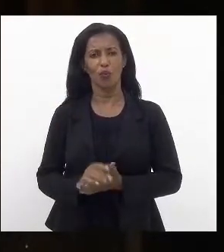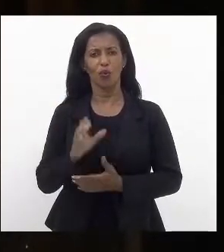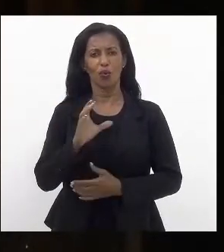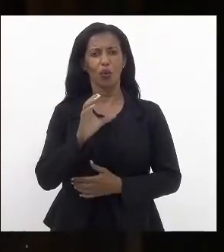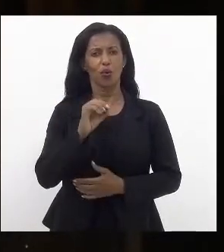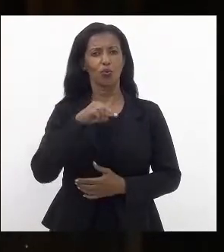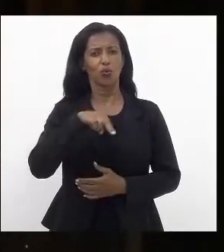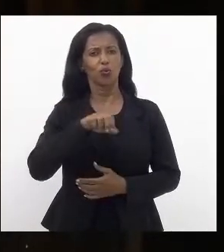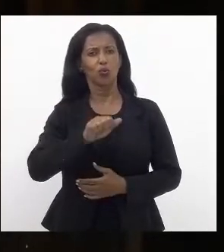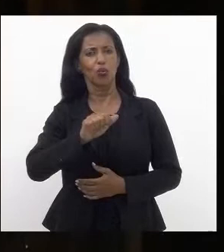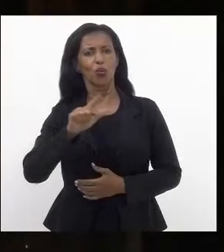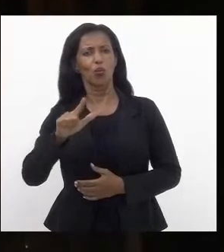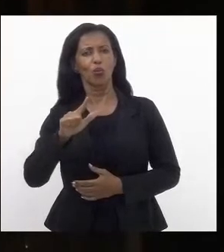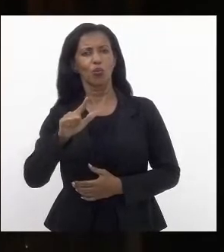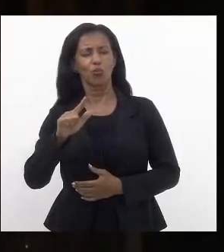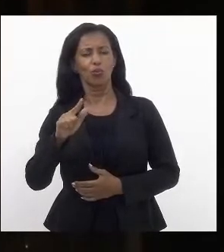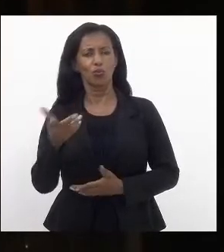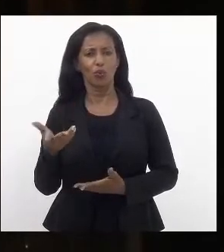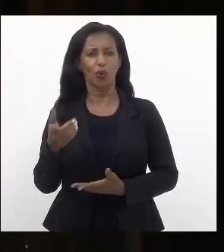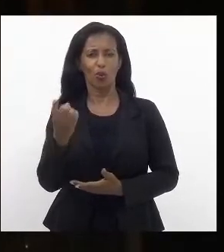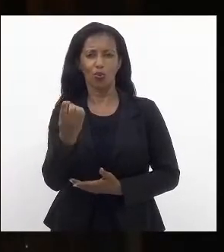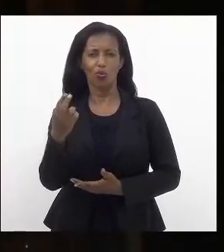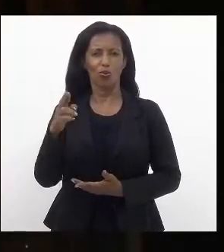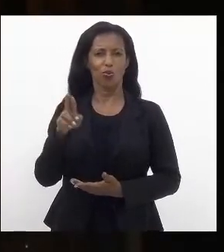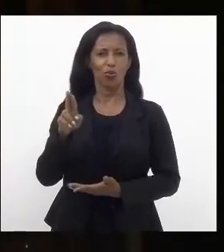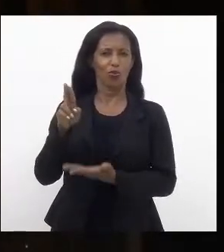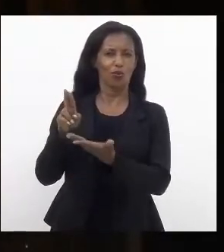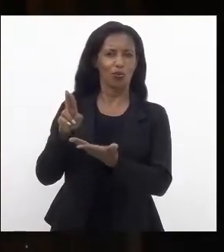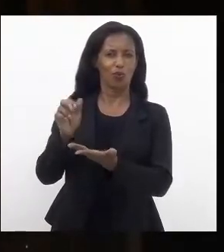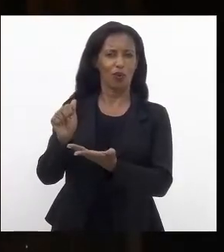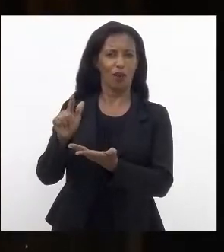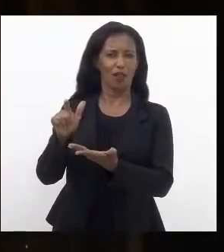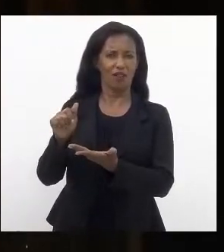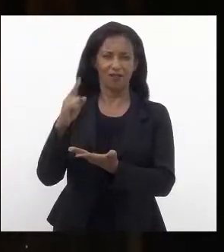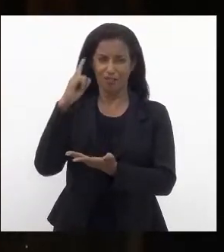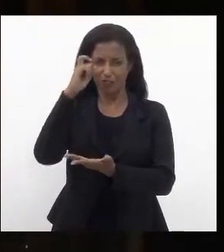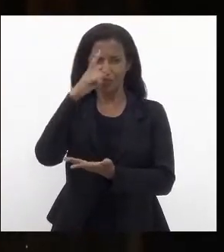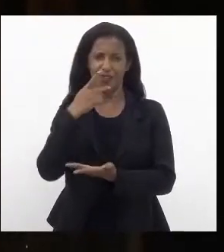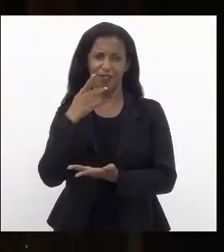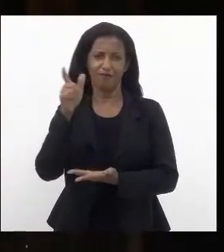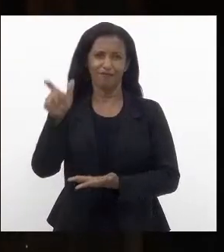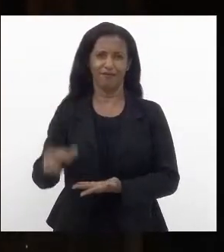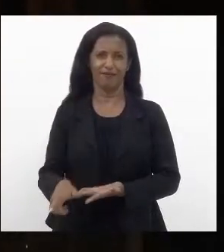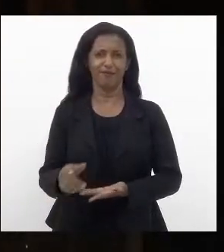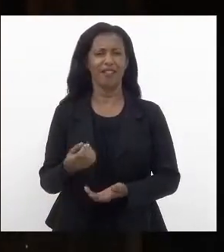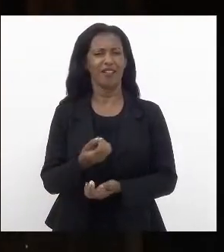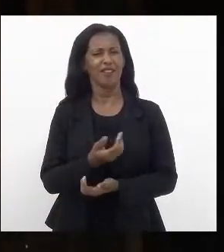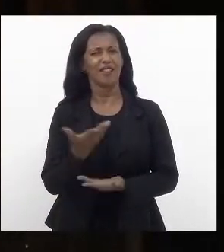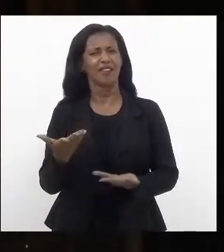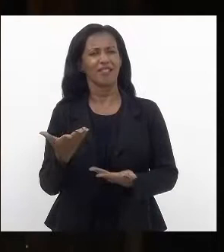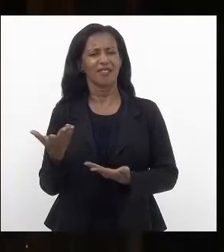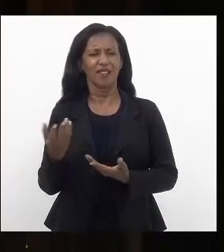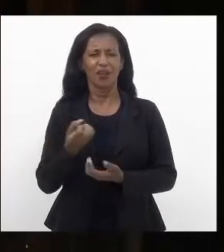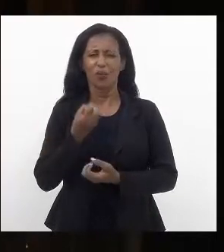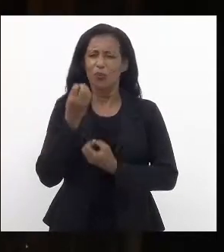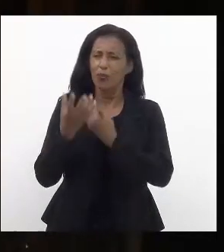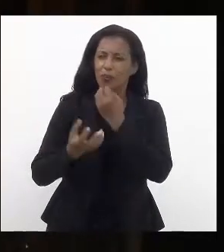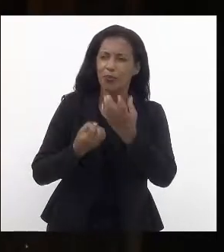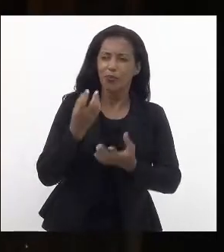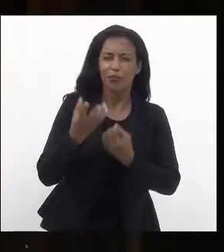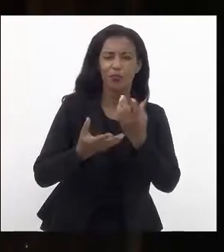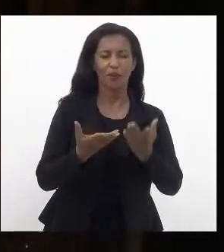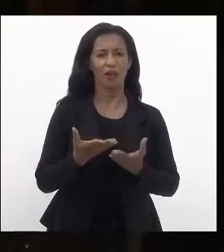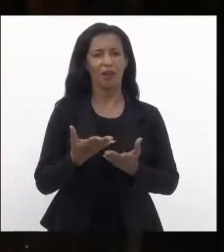cônsul-geral, Dr. Alexandre Bitar. É muito difícil. Tanta coisa foi dita, mas o